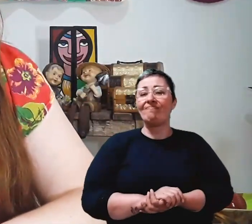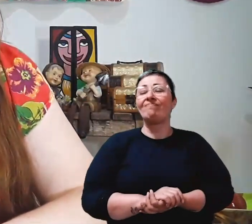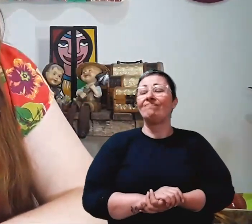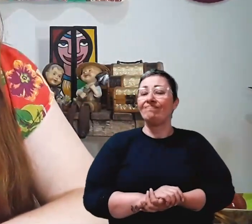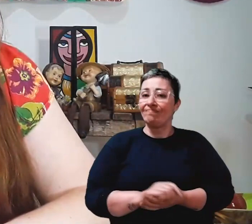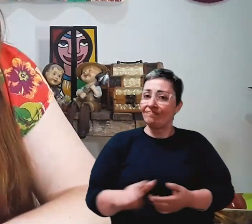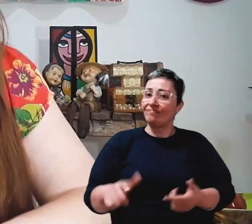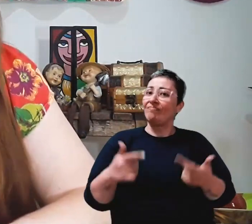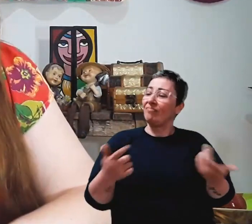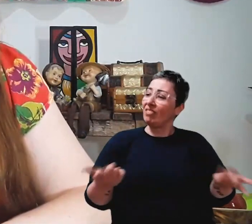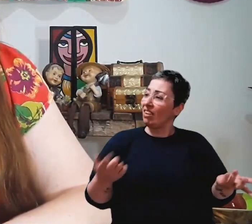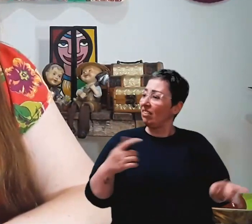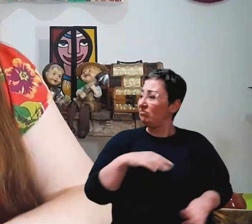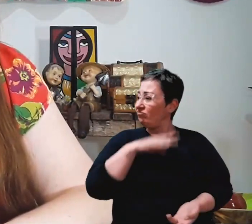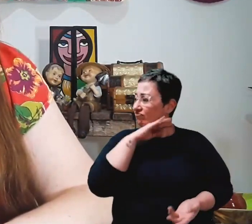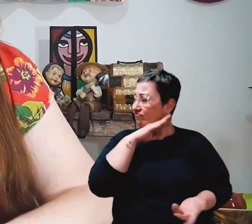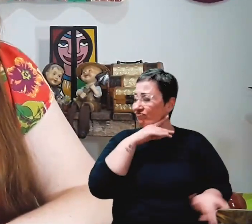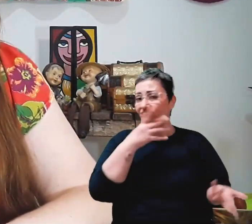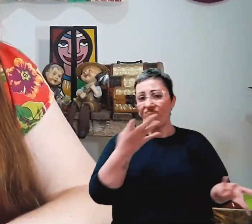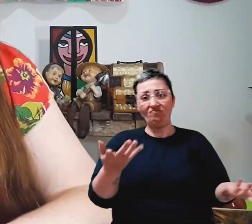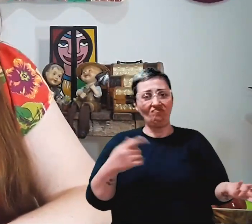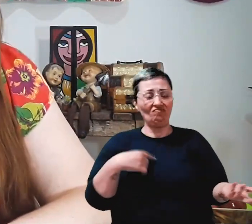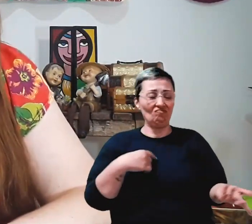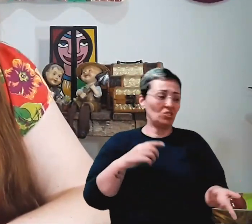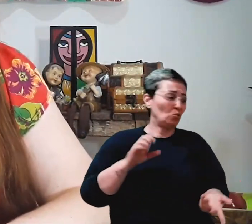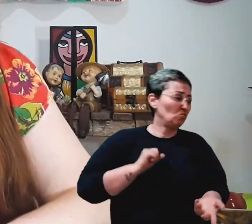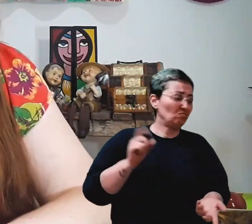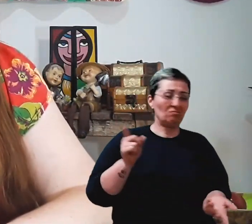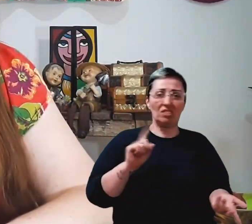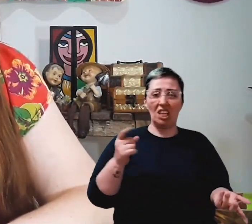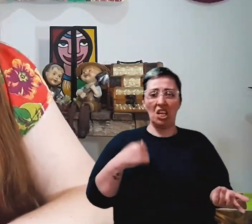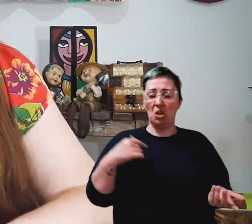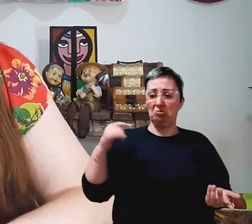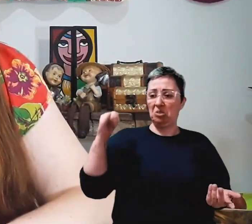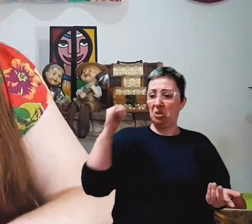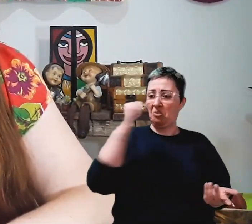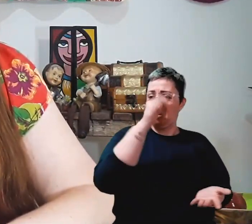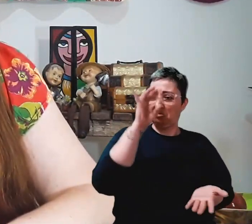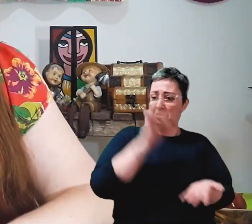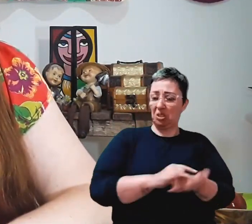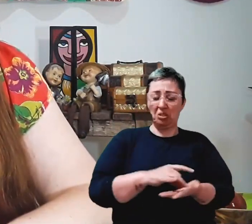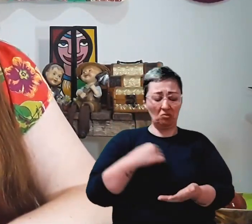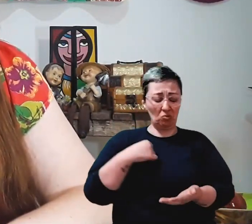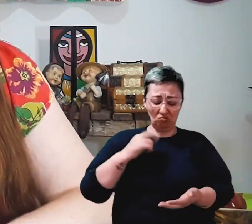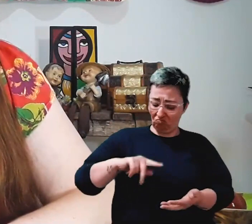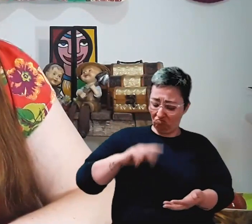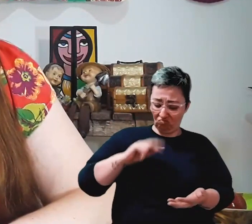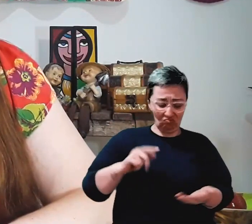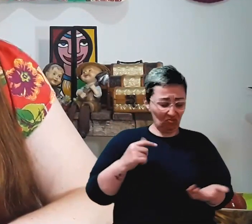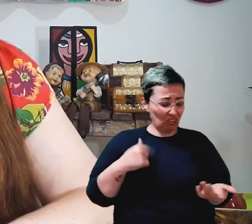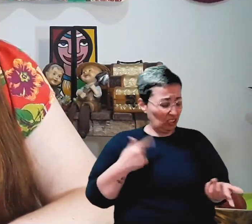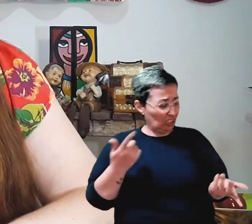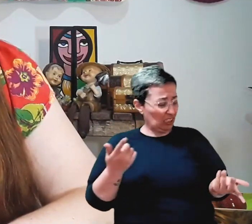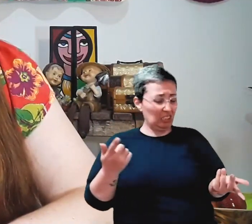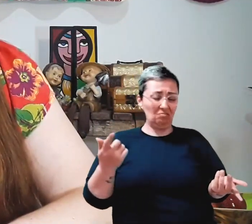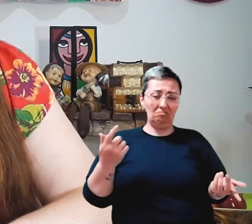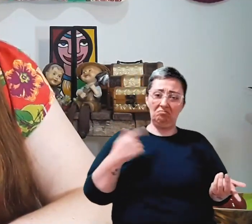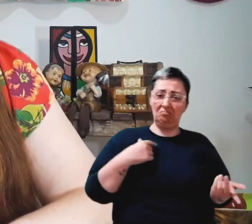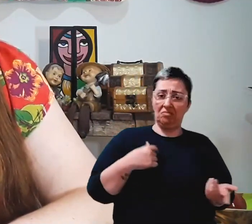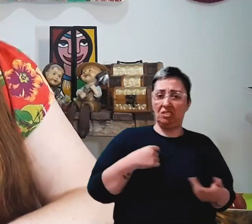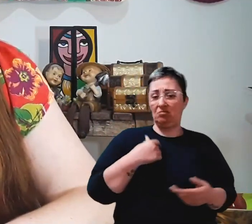Que coisa mais sem graça! Eu não sou um avião de verdade. E ela então,